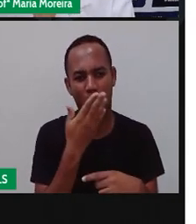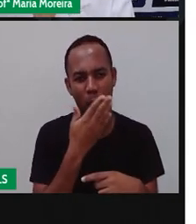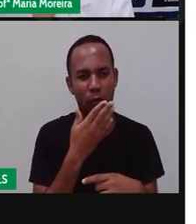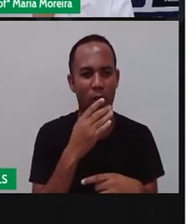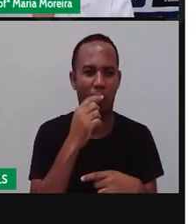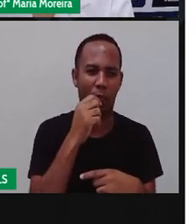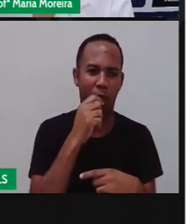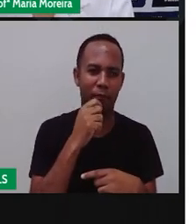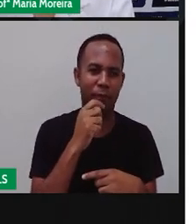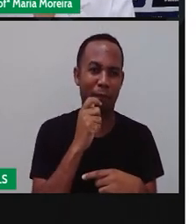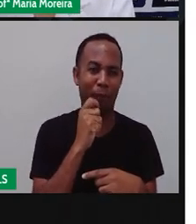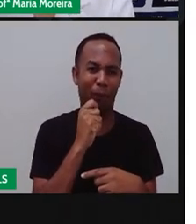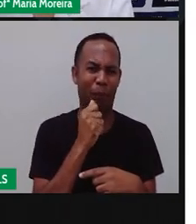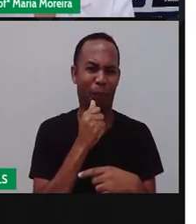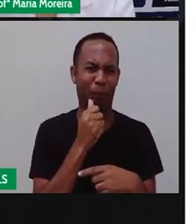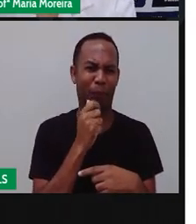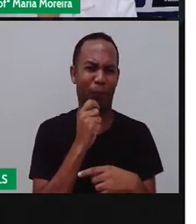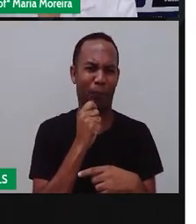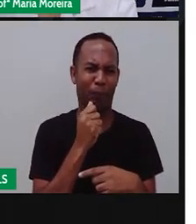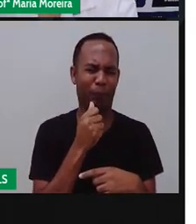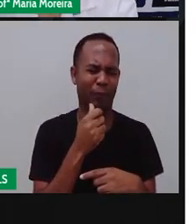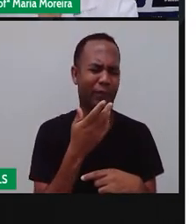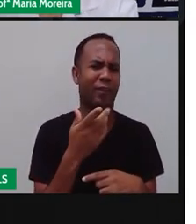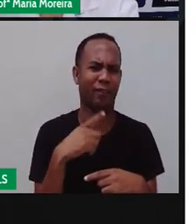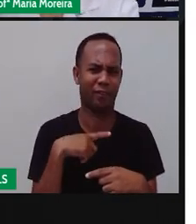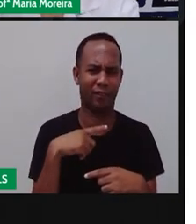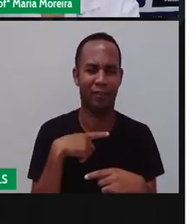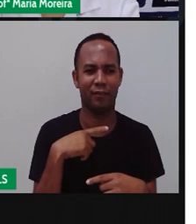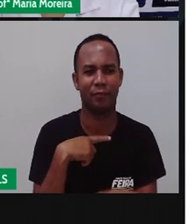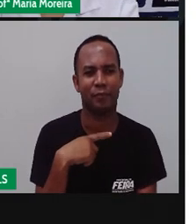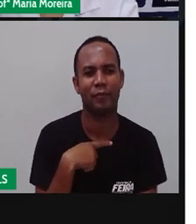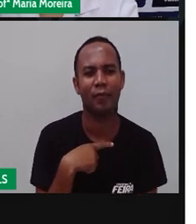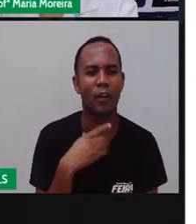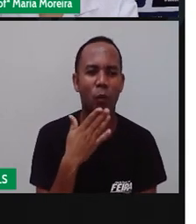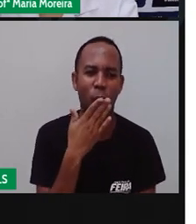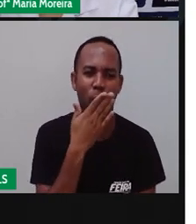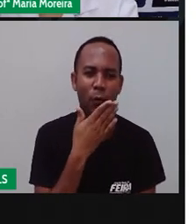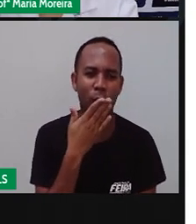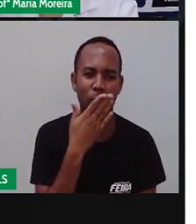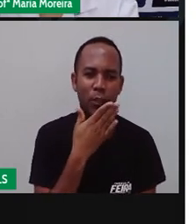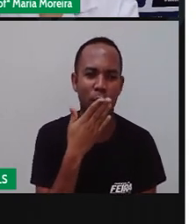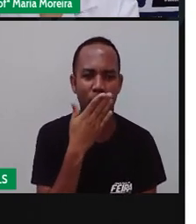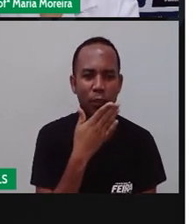salgado, azedo e amargo. Você prefere qual, Anderson?